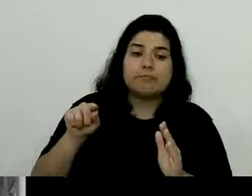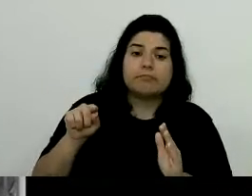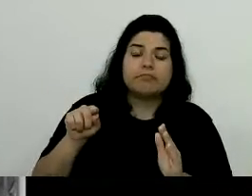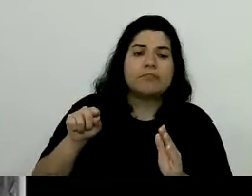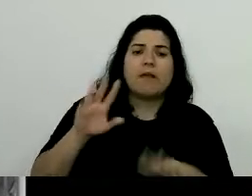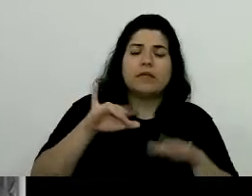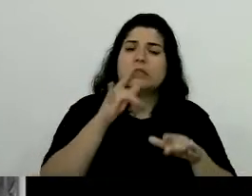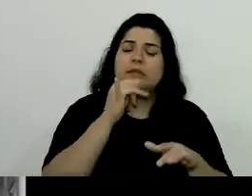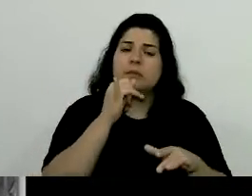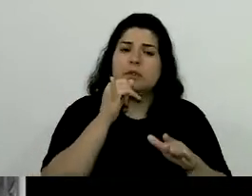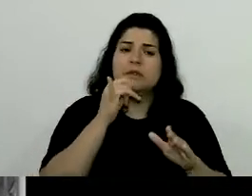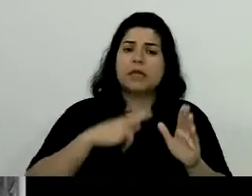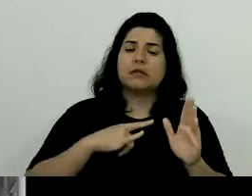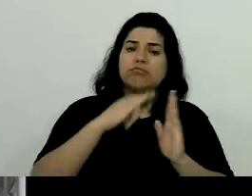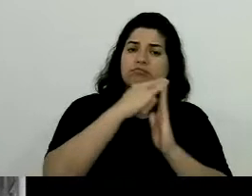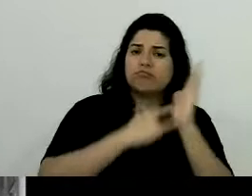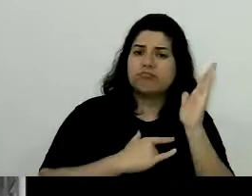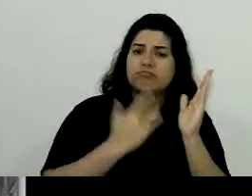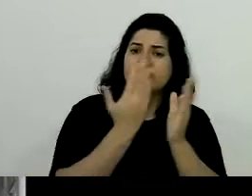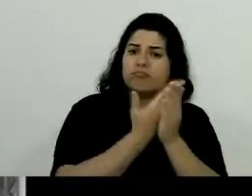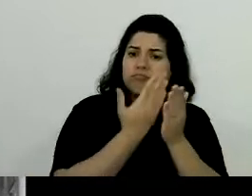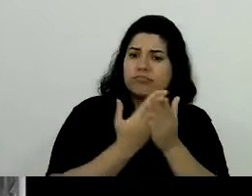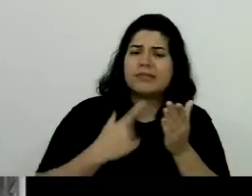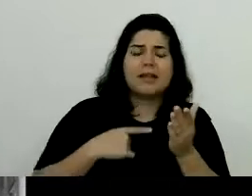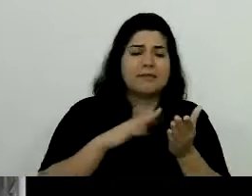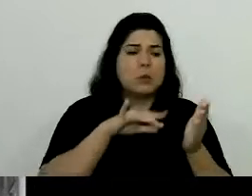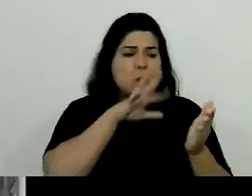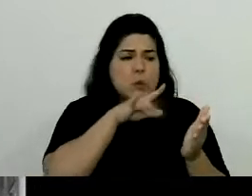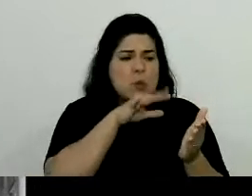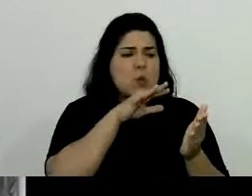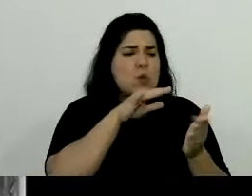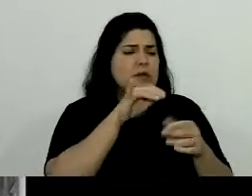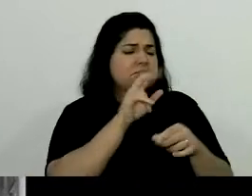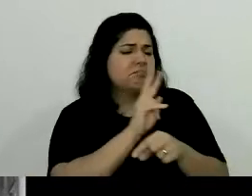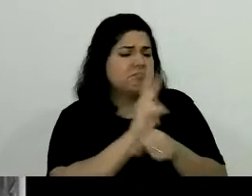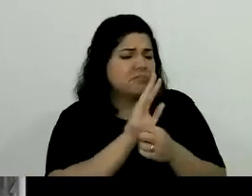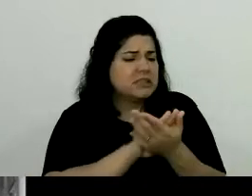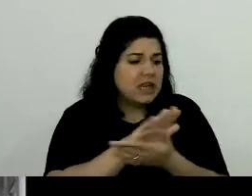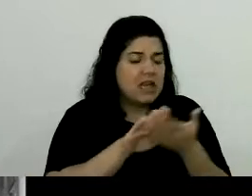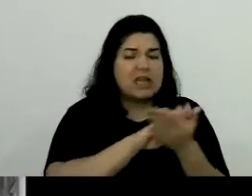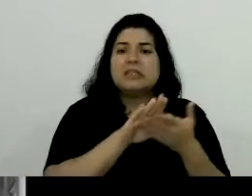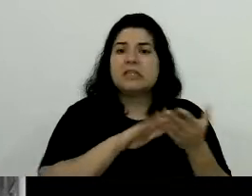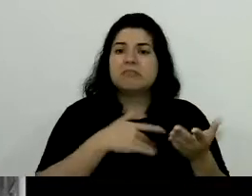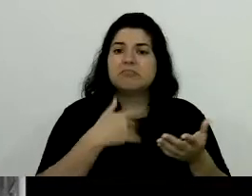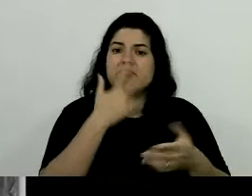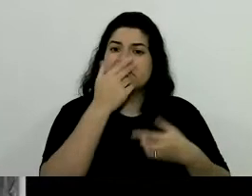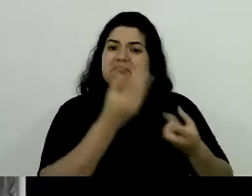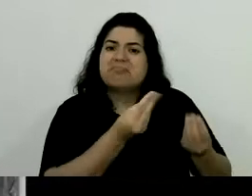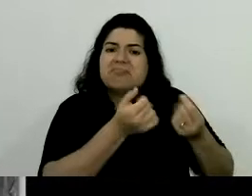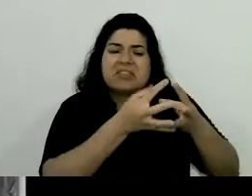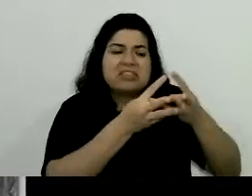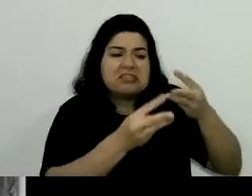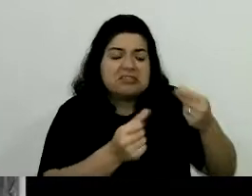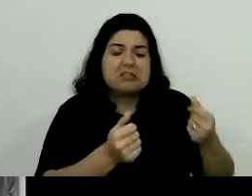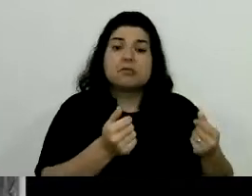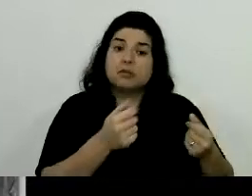que um arquivo está tão mal acondicionado, está tão mal preservado? A história da custódia é uma camada